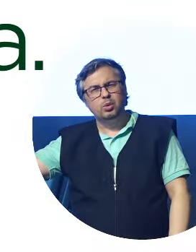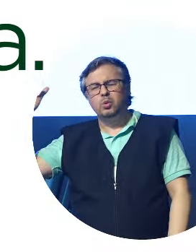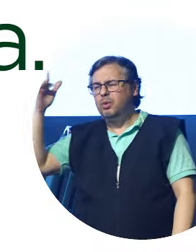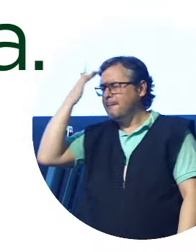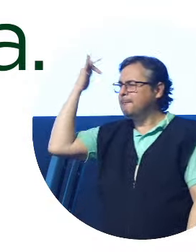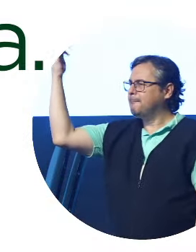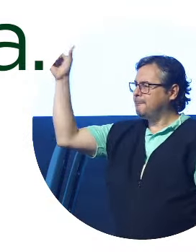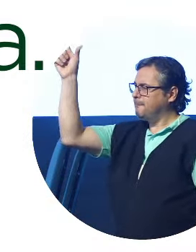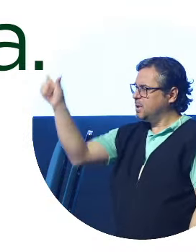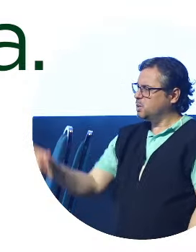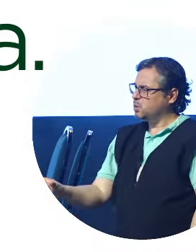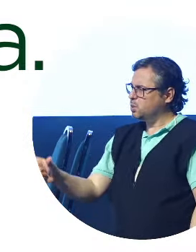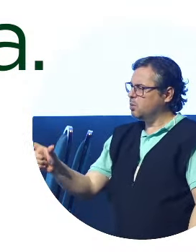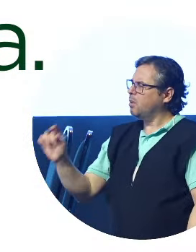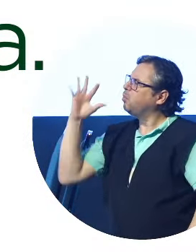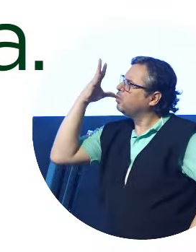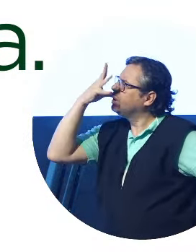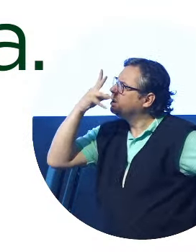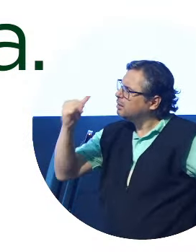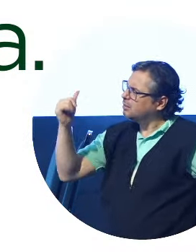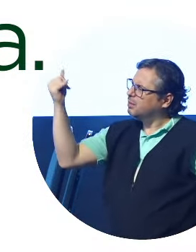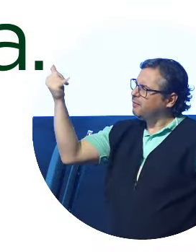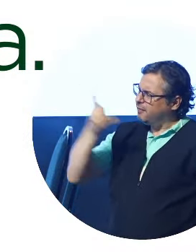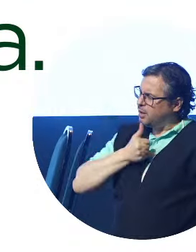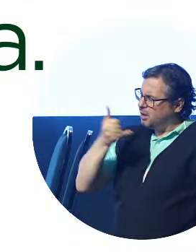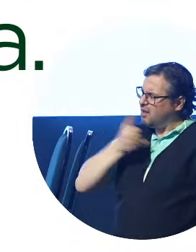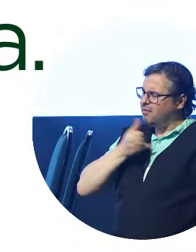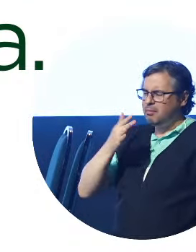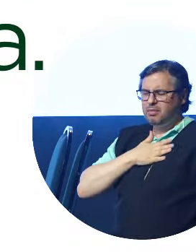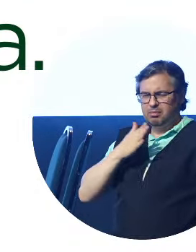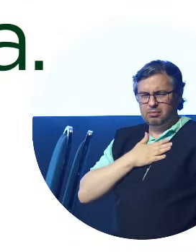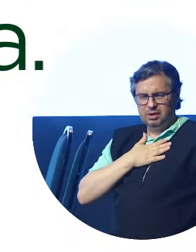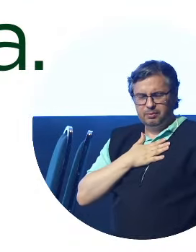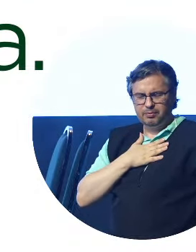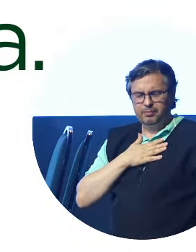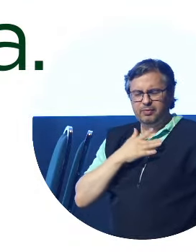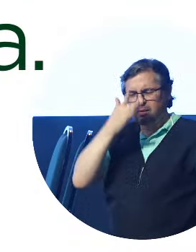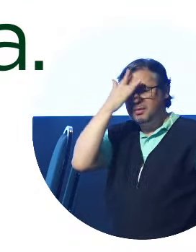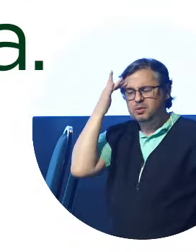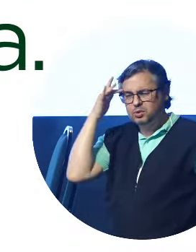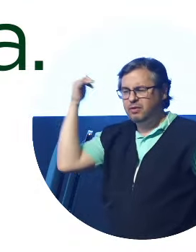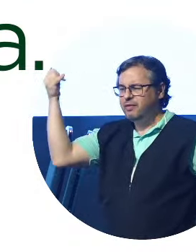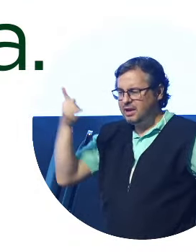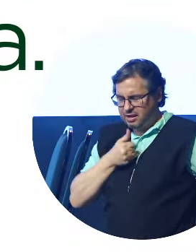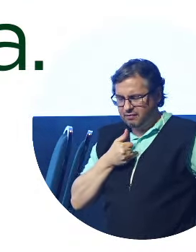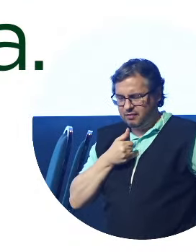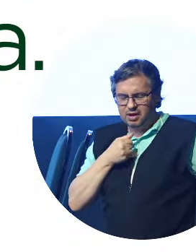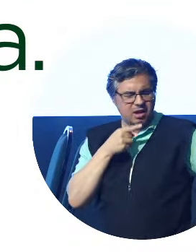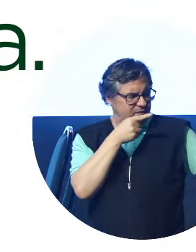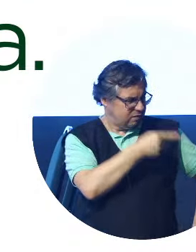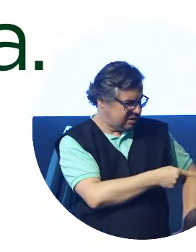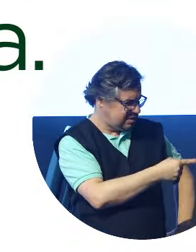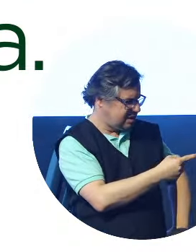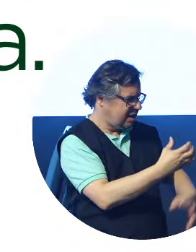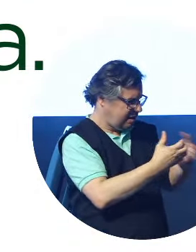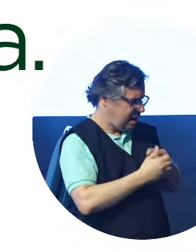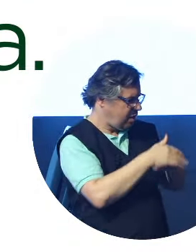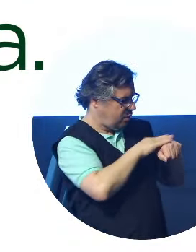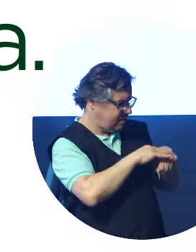para mim, uma pessoa muito bonita, muito, muito bonita, fala para mim: você quer vai